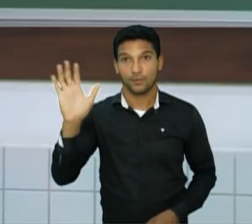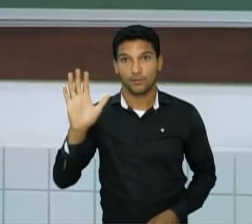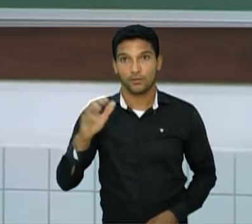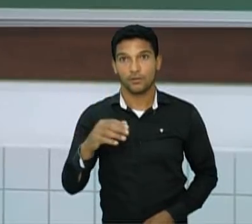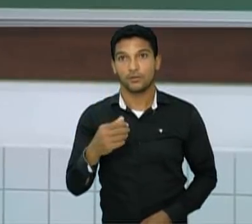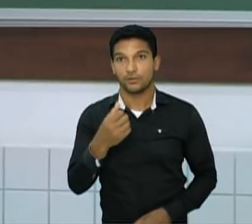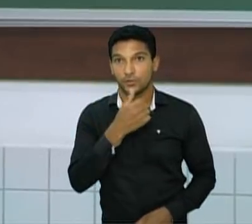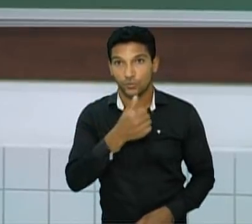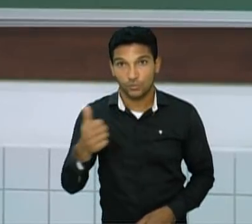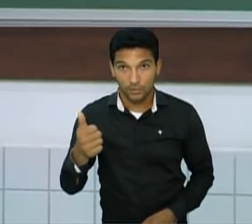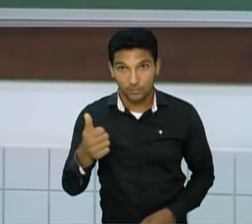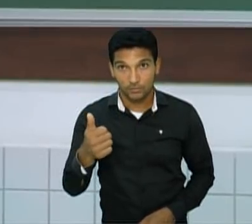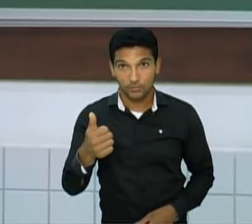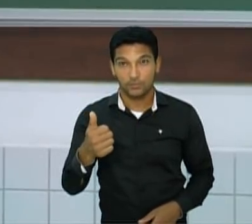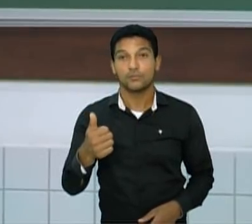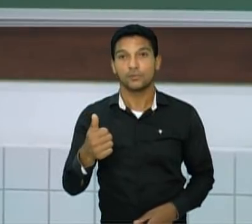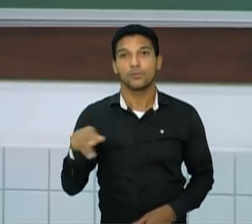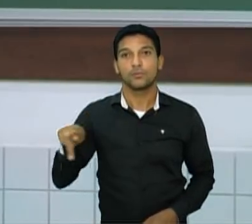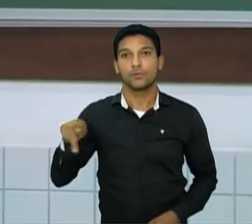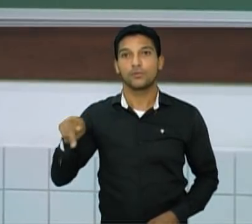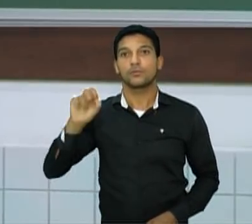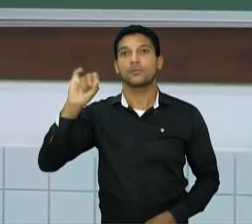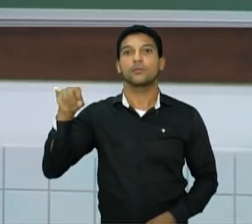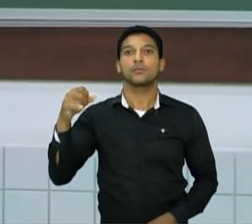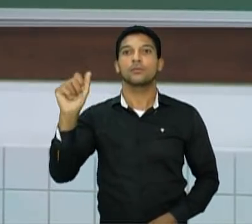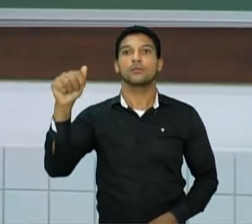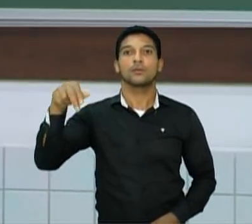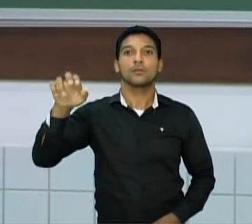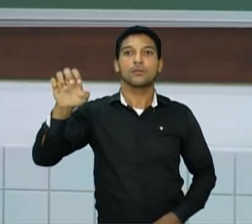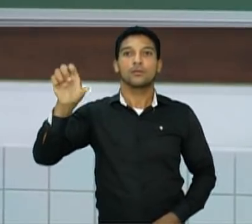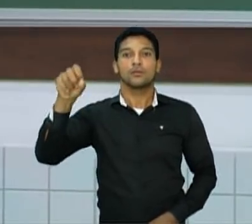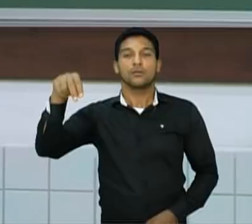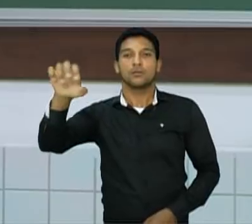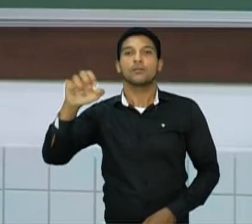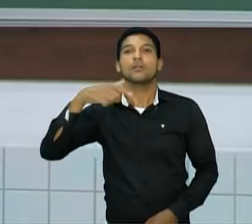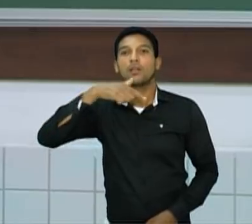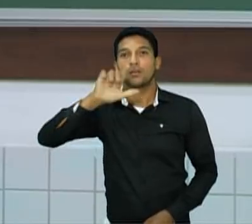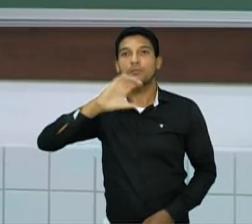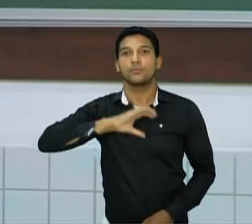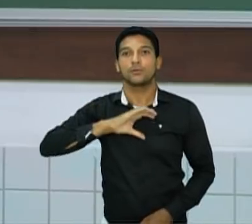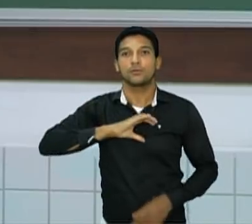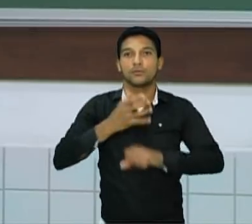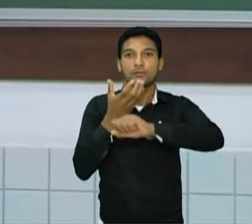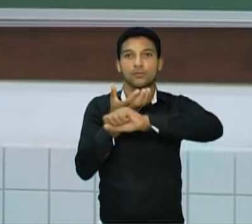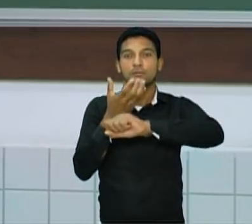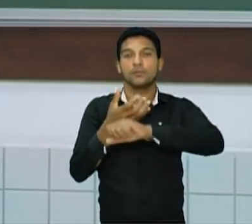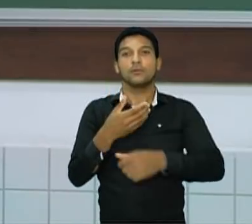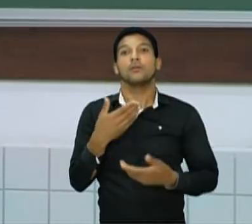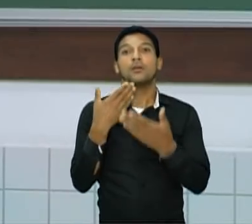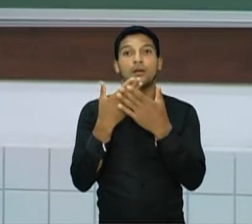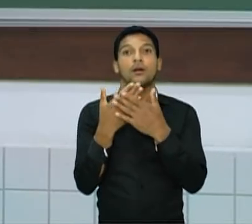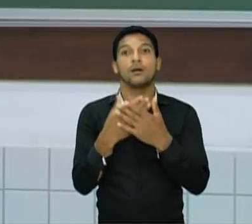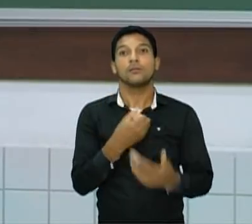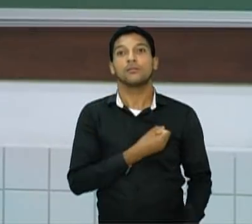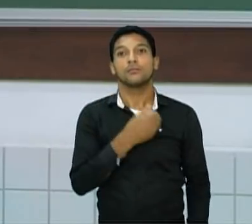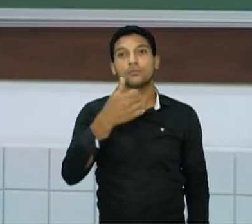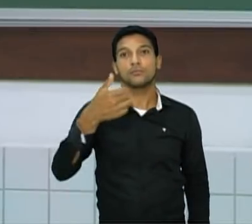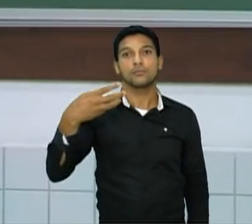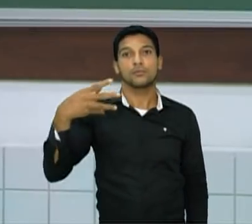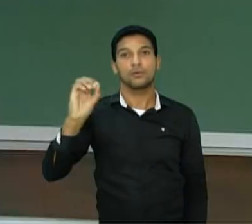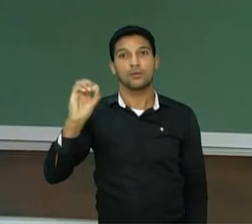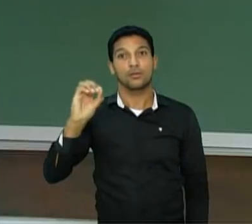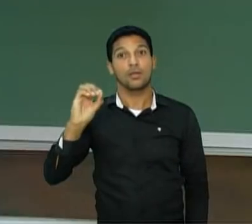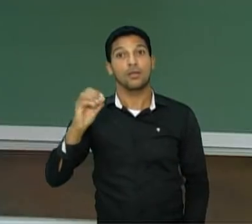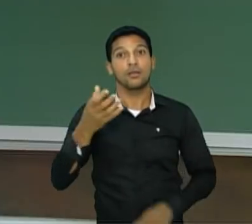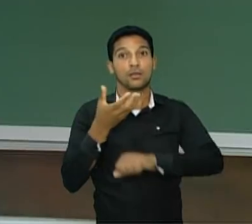Olá, tudo bem com vocês? Eu sou a professora Jaqueline, de Língua Portuguesa. Essa é a nossa aula de número 140 do nono ano. Na